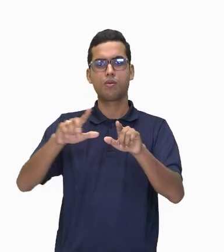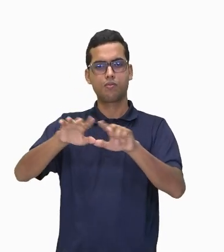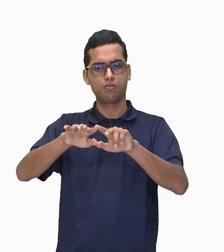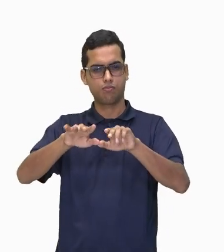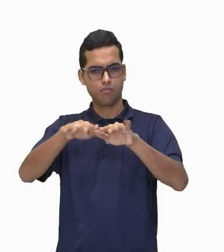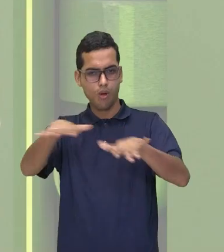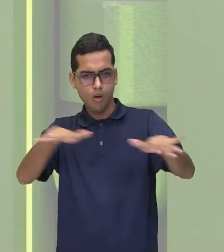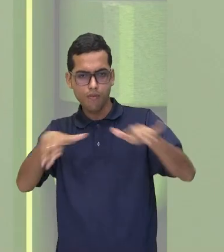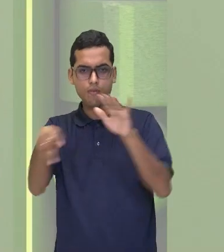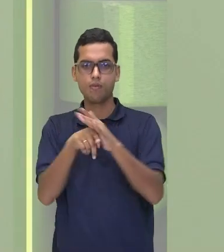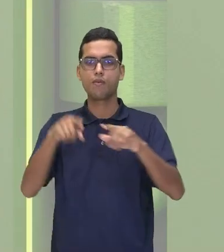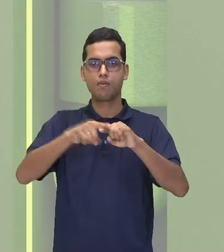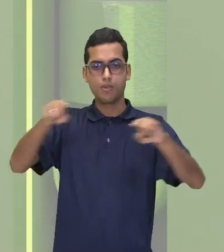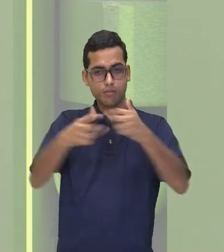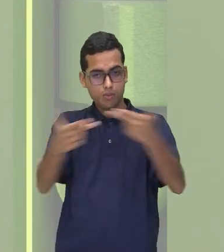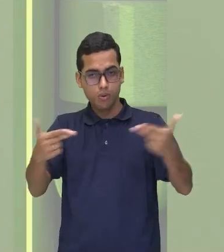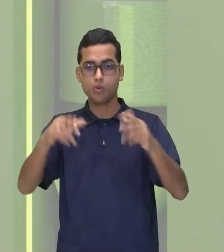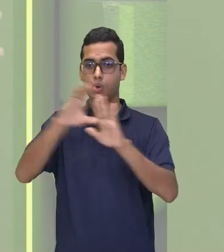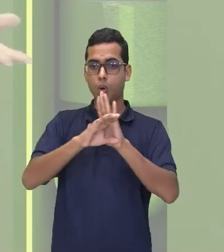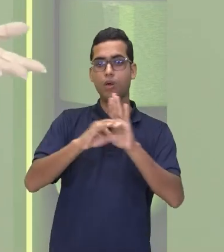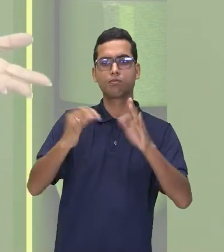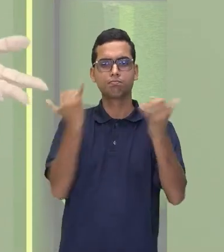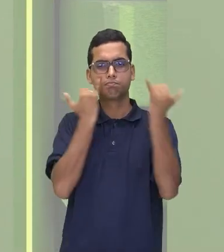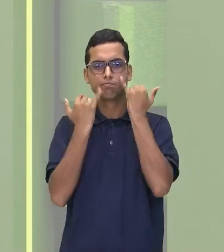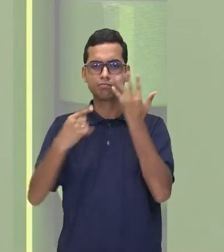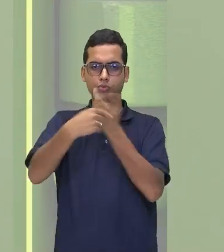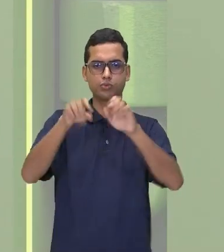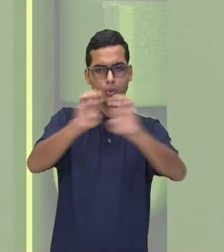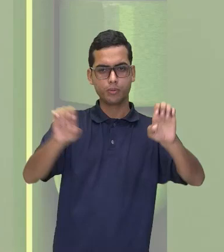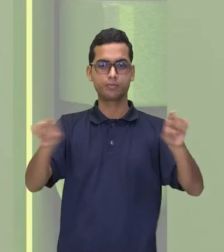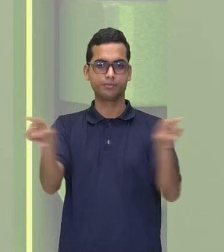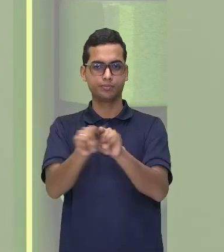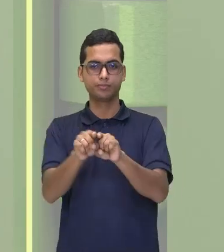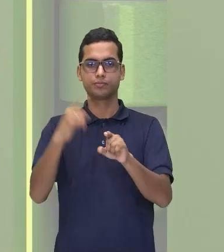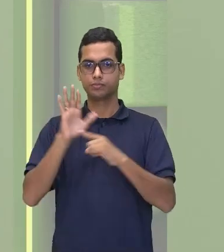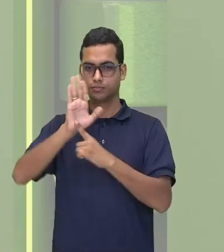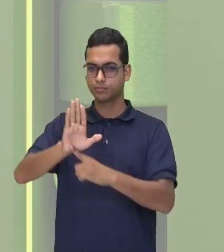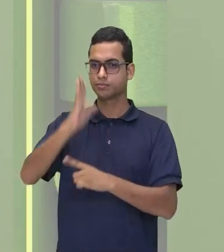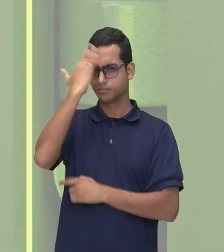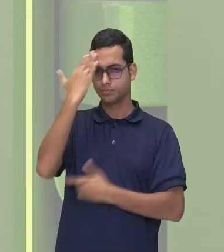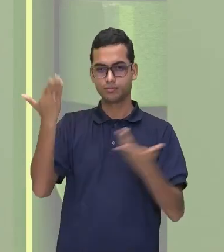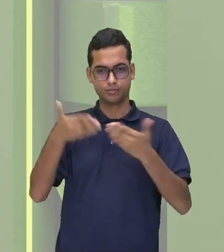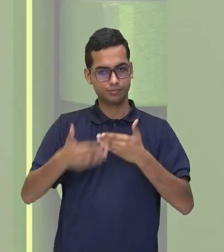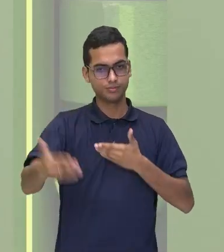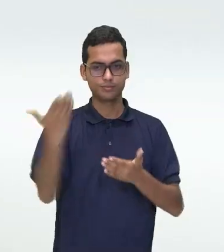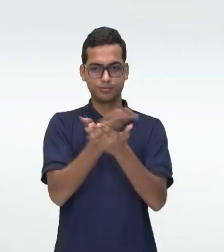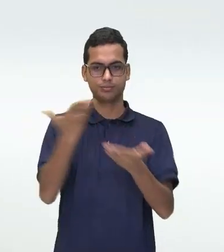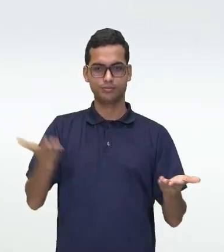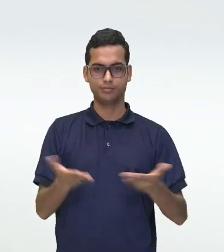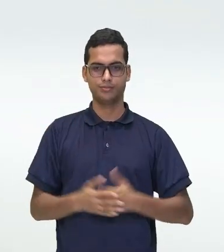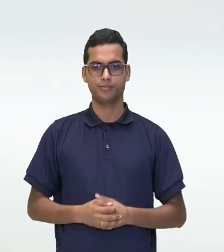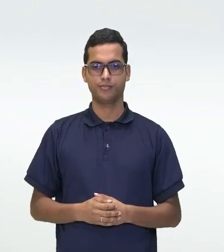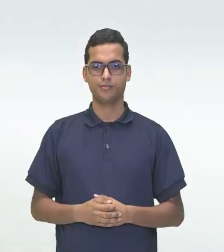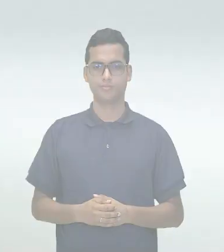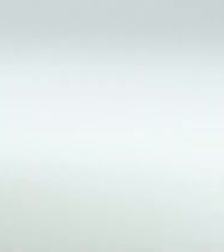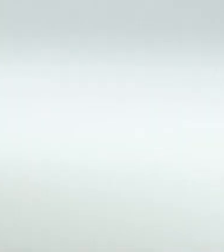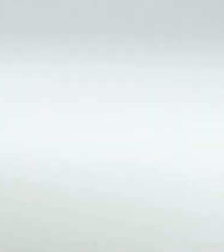equações. E agora sim, pessoal, que já estamos apresentados, vamos à aula.